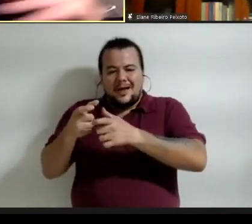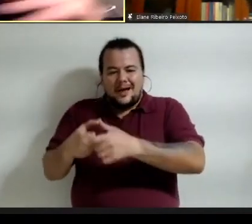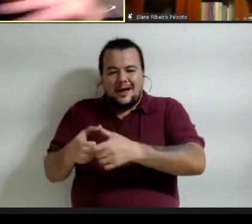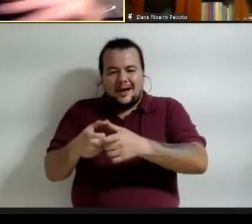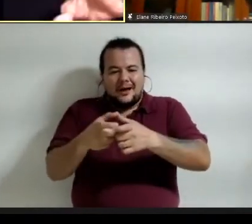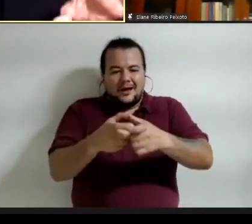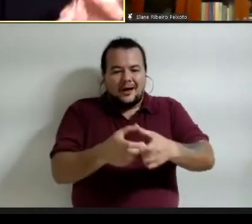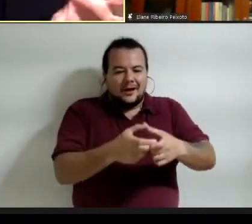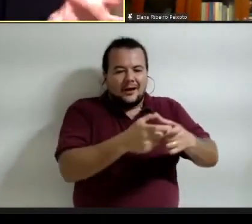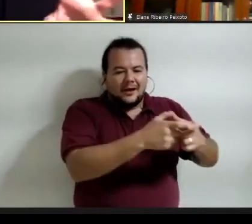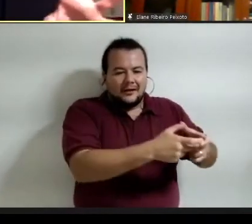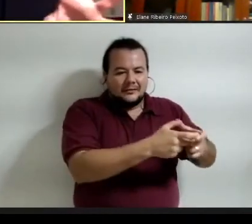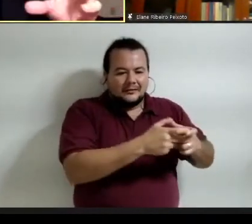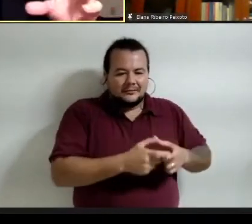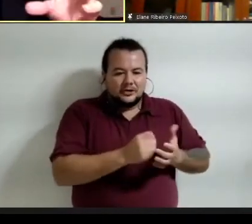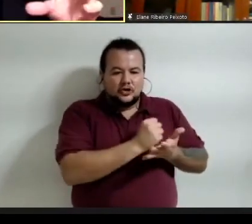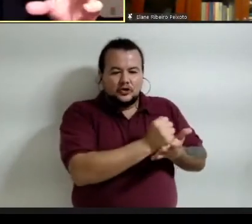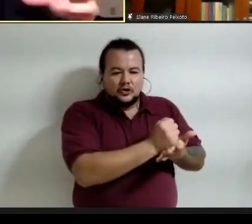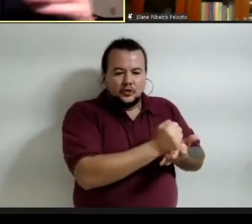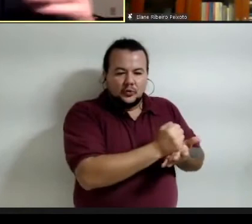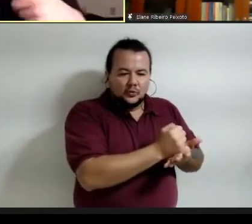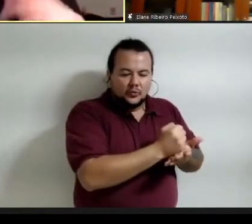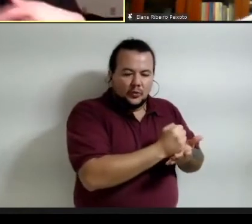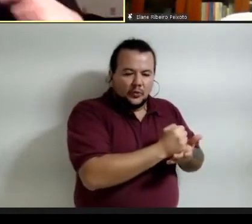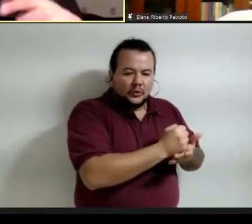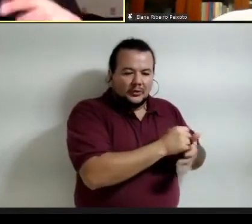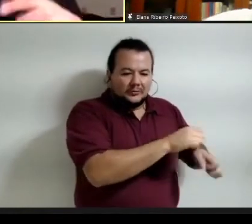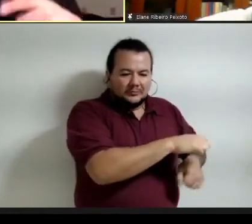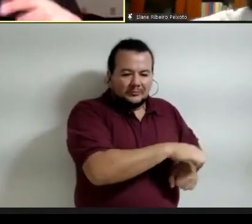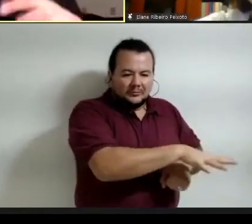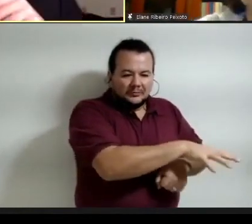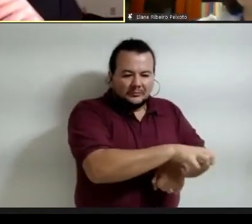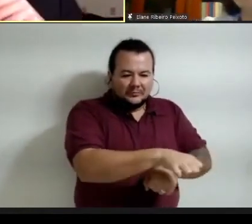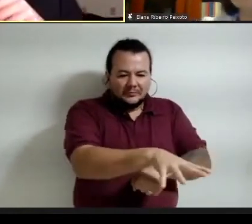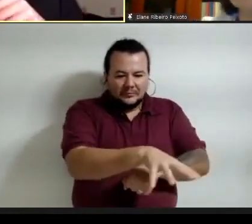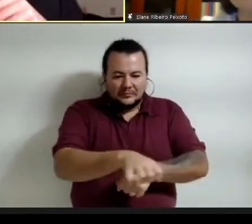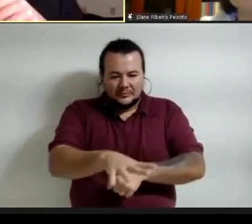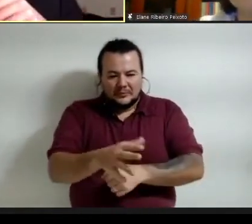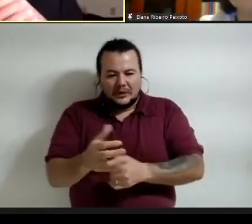de controle territorial que através da circulação